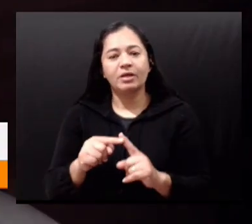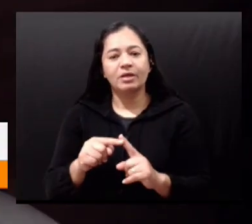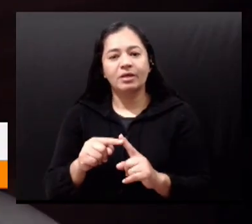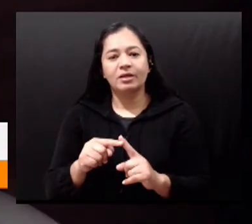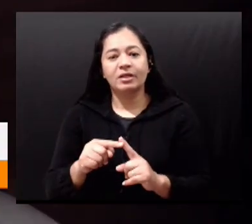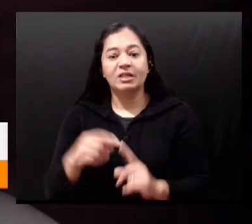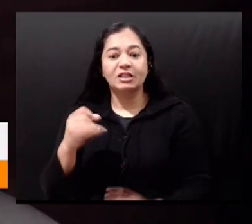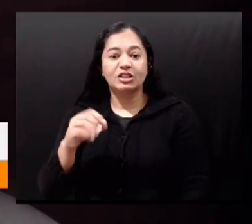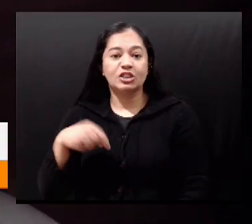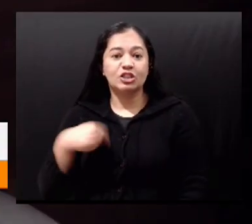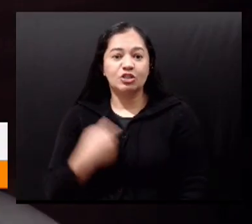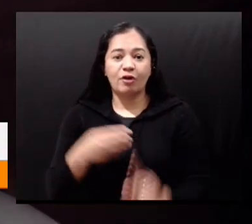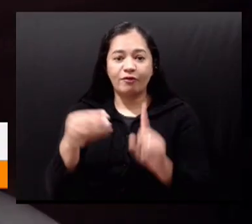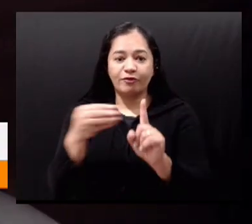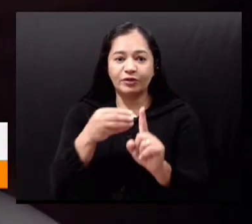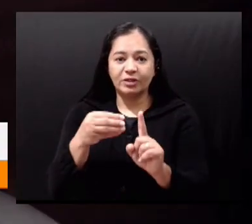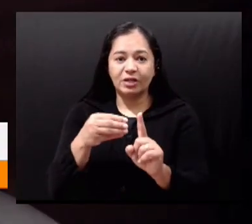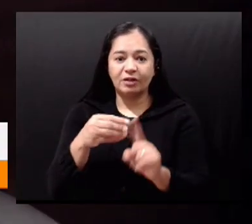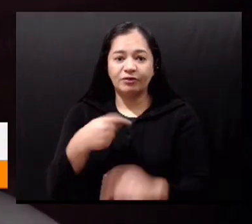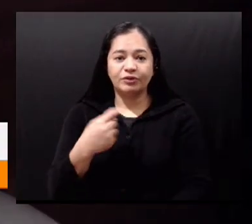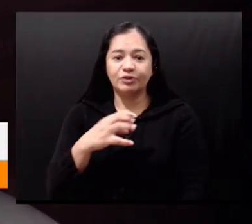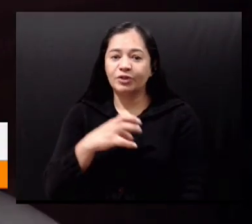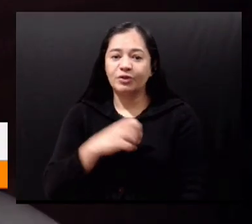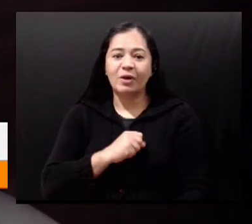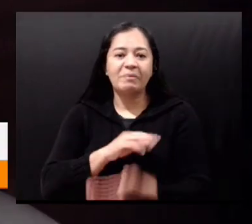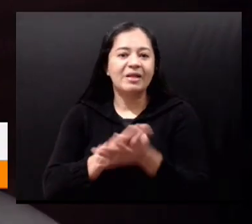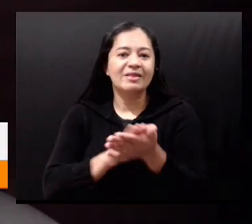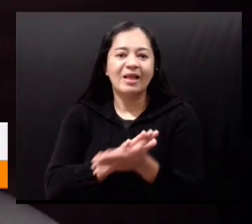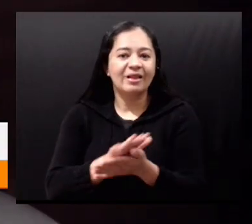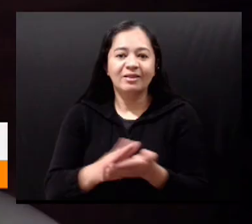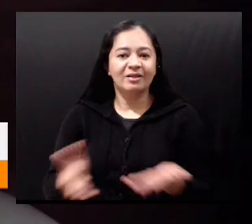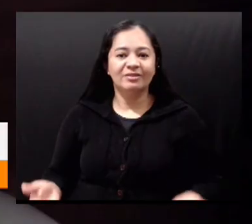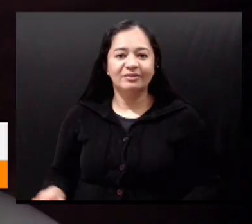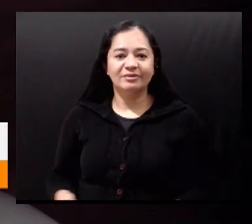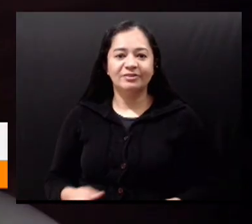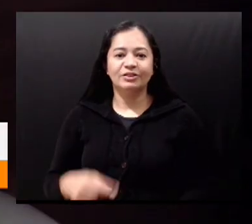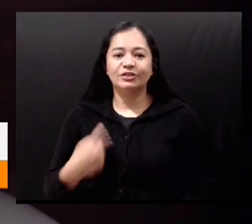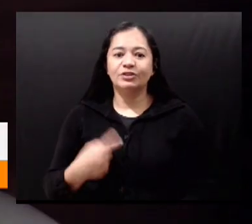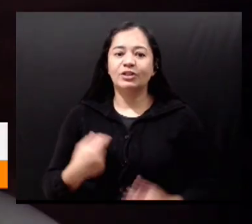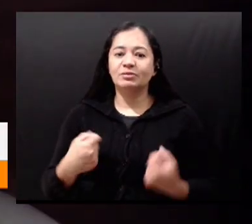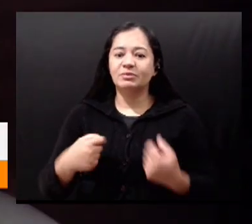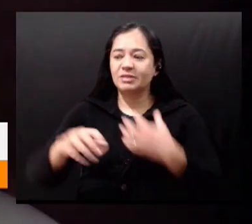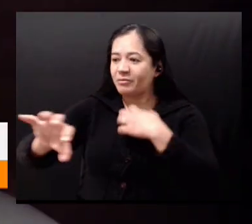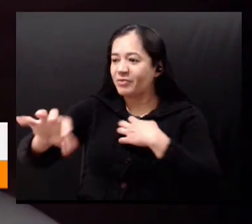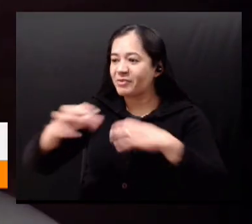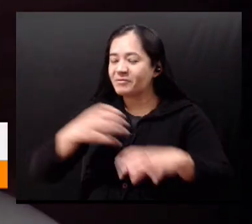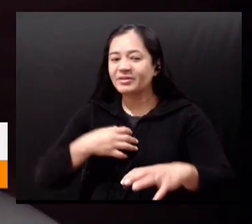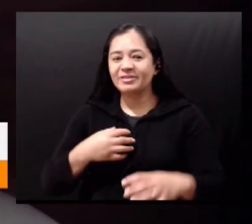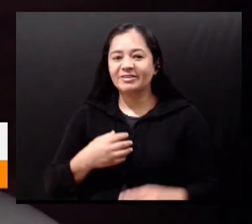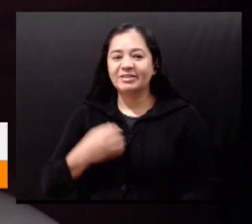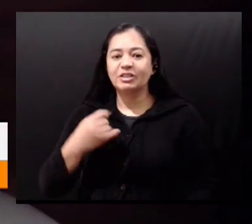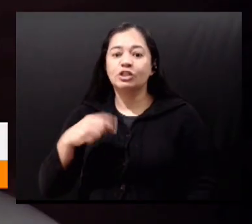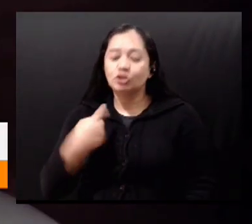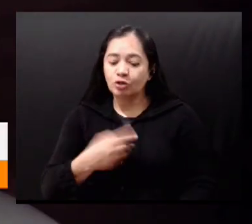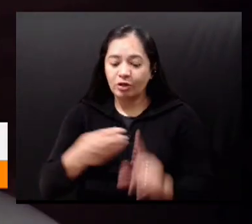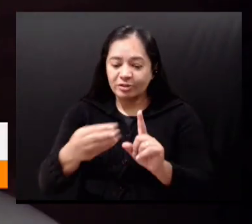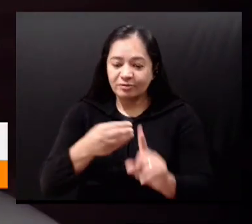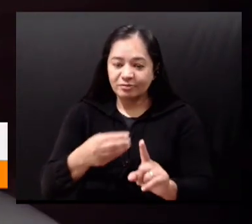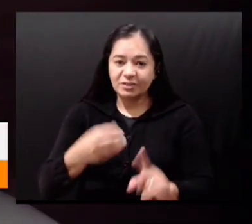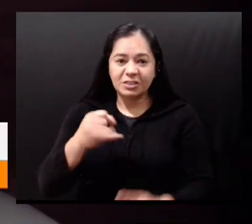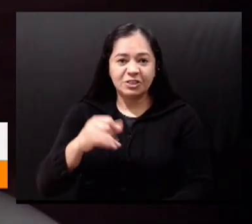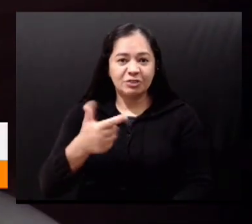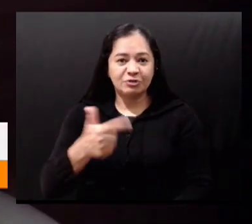não ama. Se a gente não é vulnerável, a gente não tem empatia pelo próximo, a gente não se solidariza, a gente